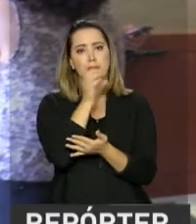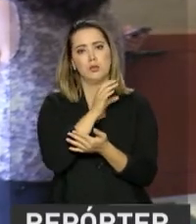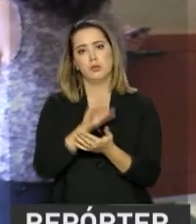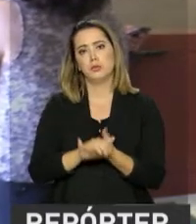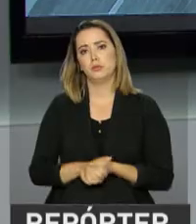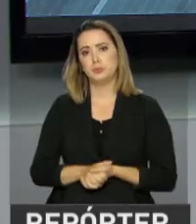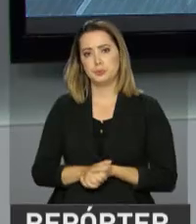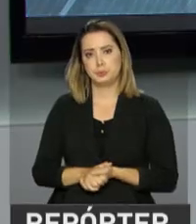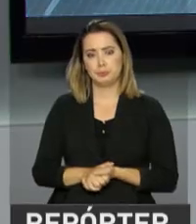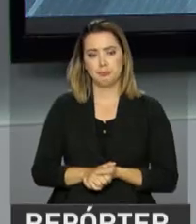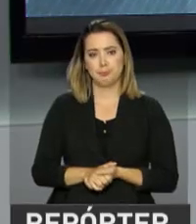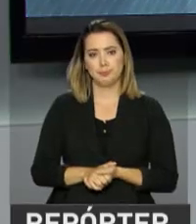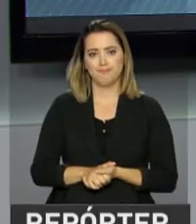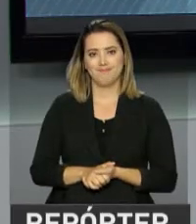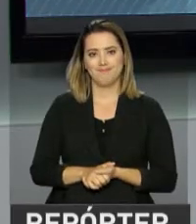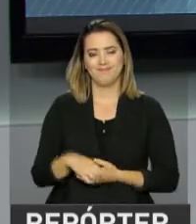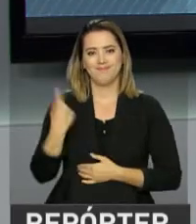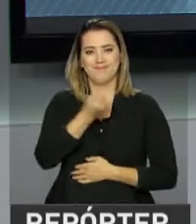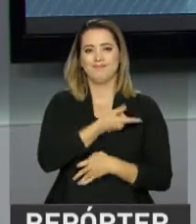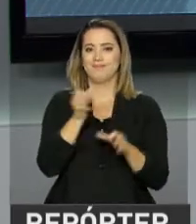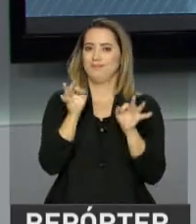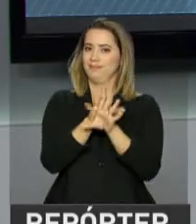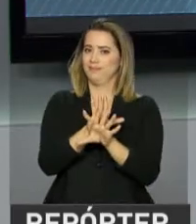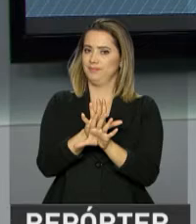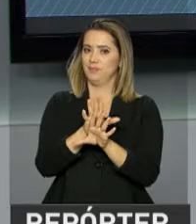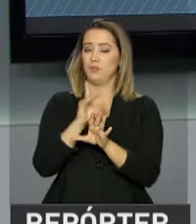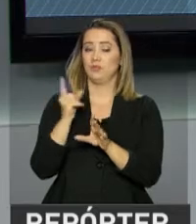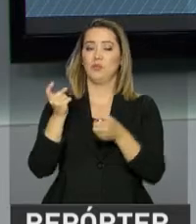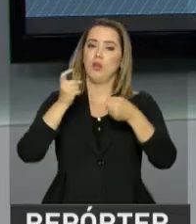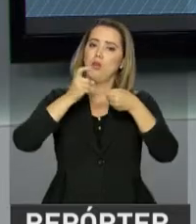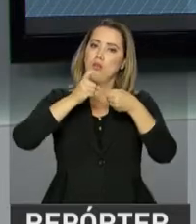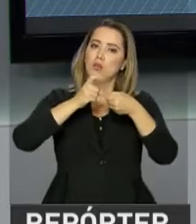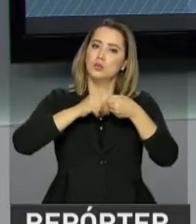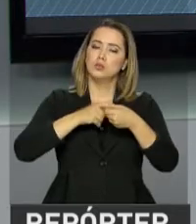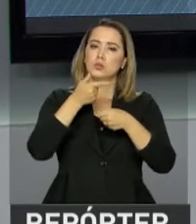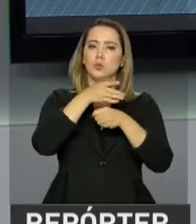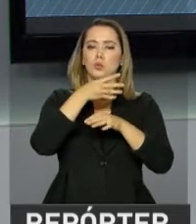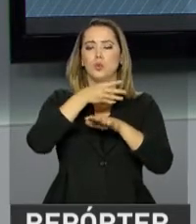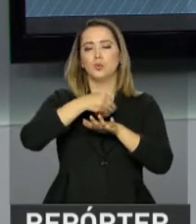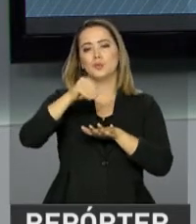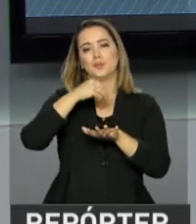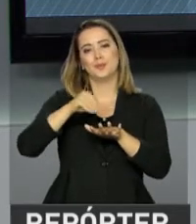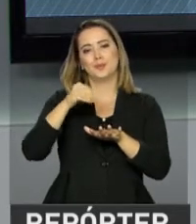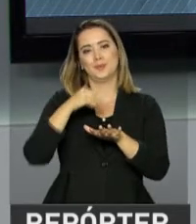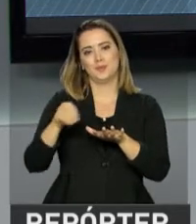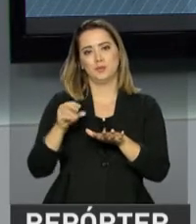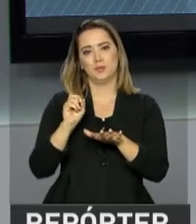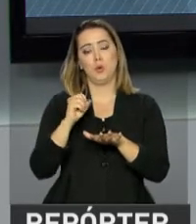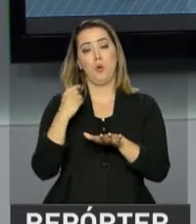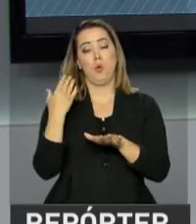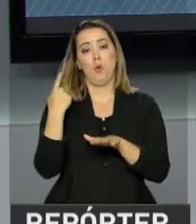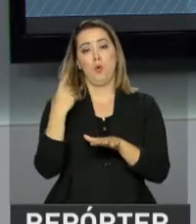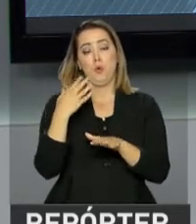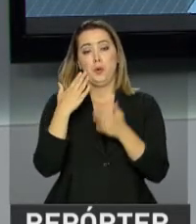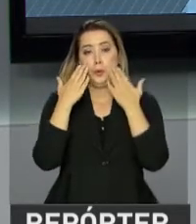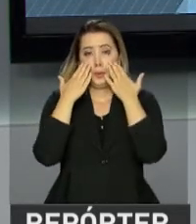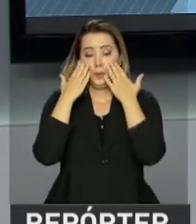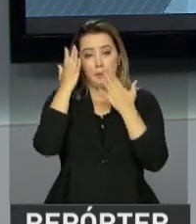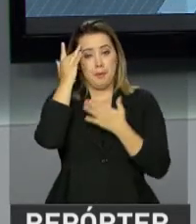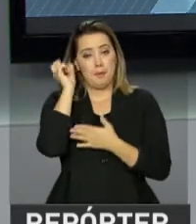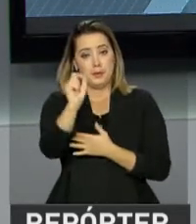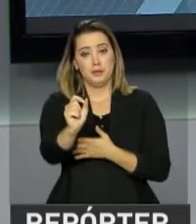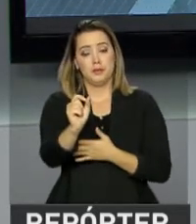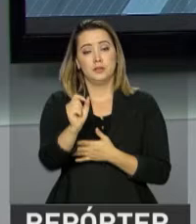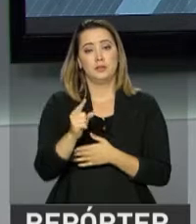défice nós ficamos por aqui e voltamos a qualquer momento com outras informações ou amanhã às 9 da manhã na